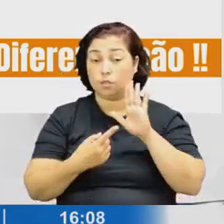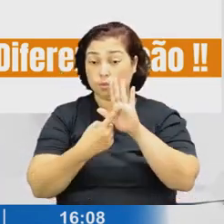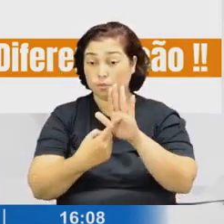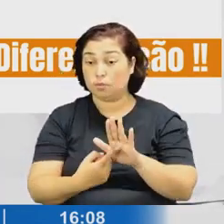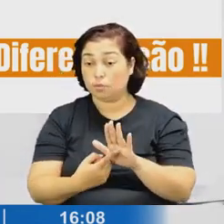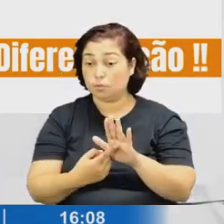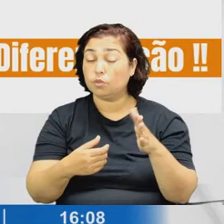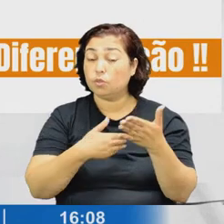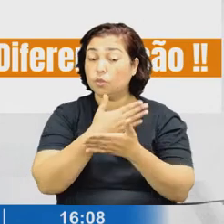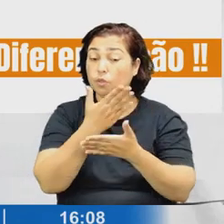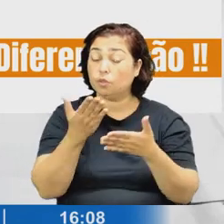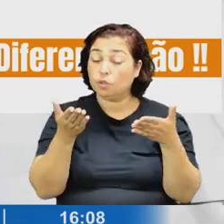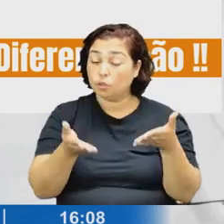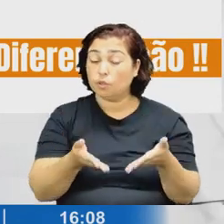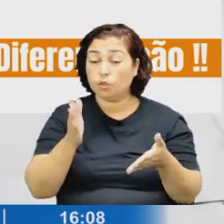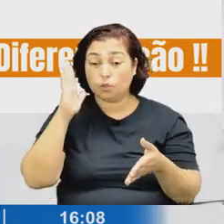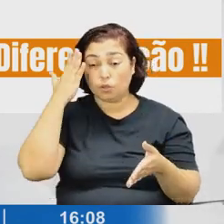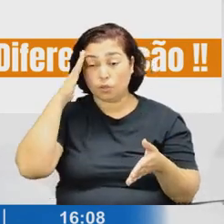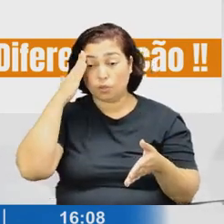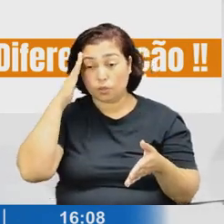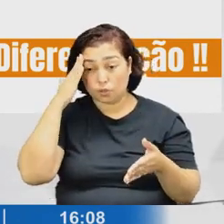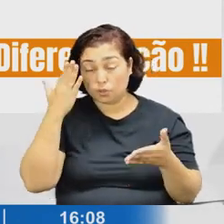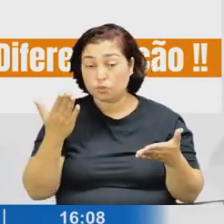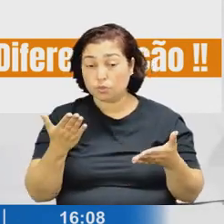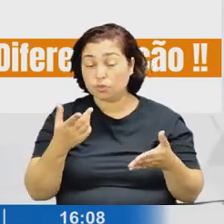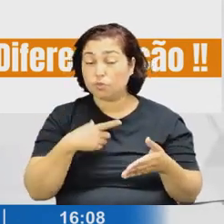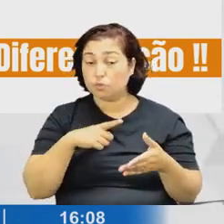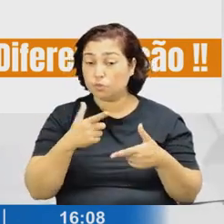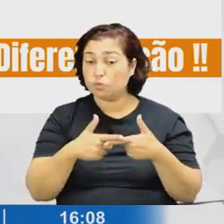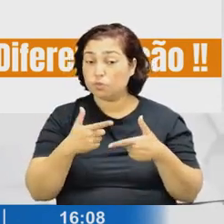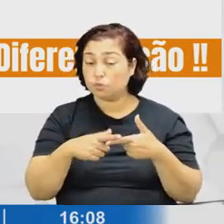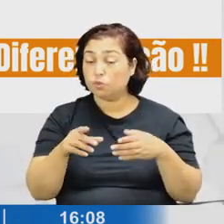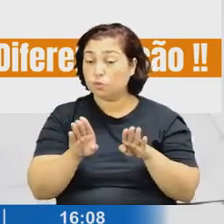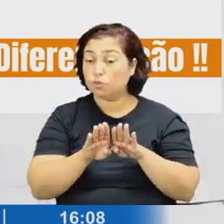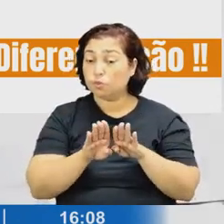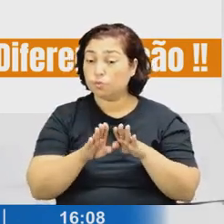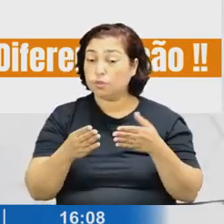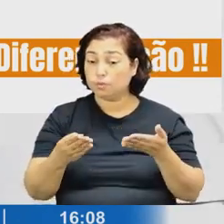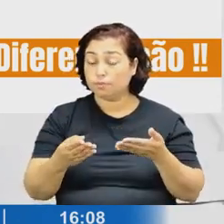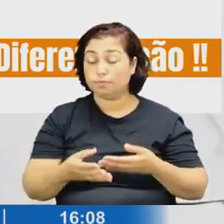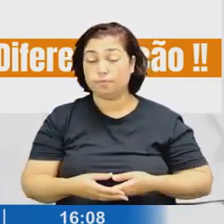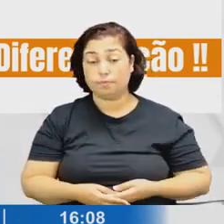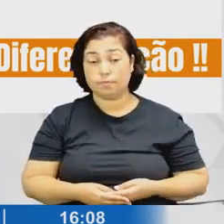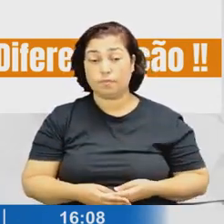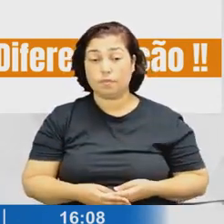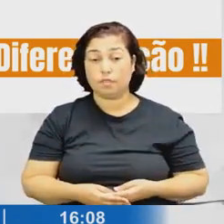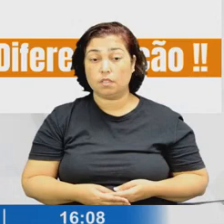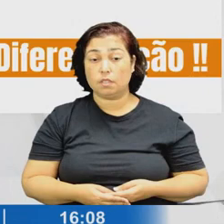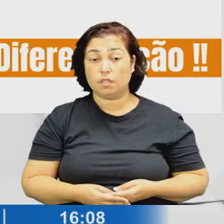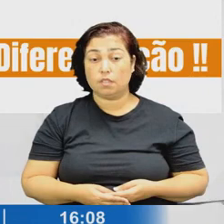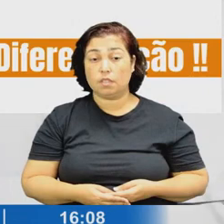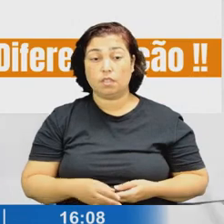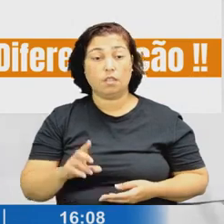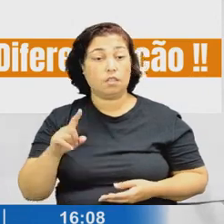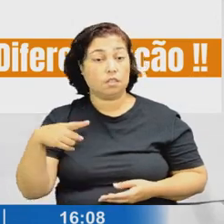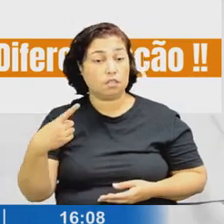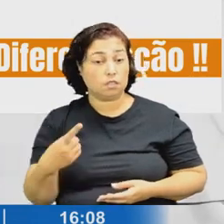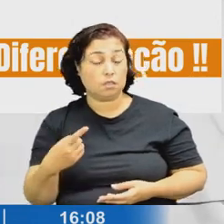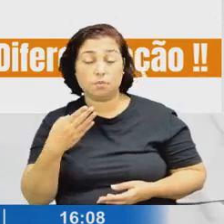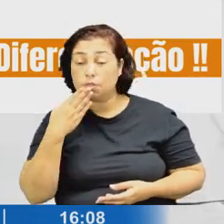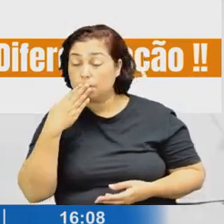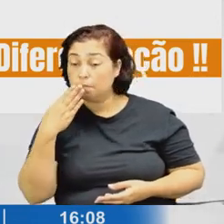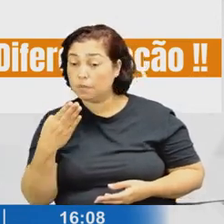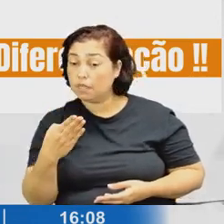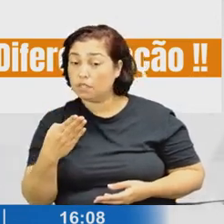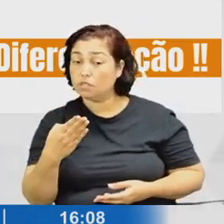mostrar para eles que você tá ali entendendo que você também tem problema isso aí é o crédito são os bons atos e depois você pede depois